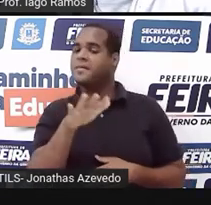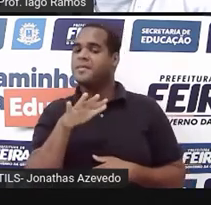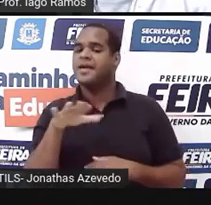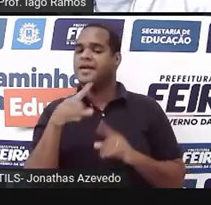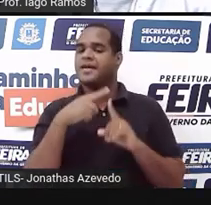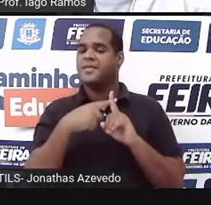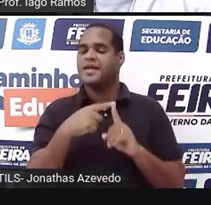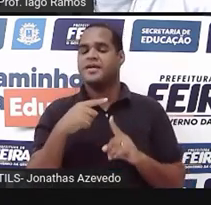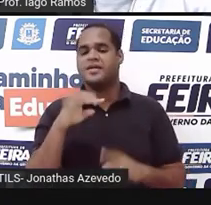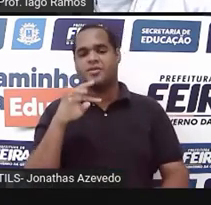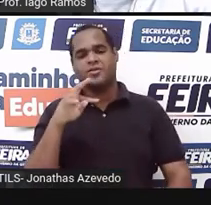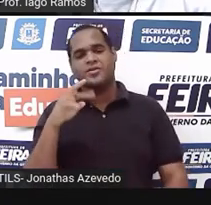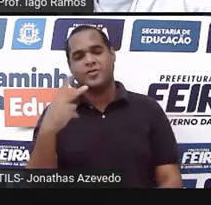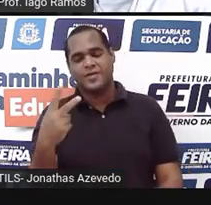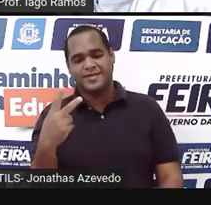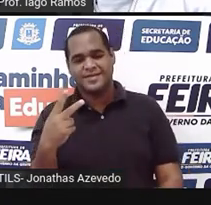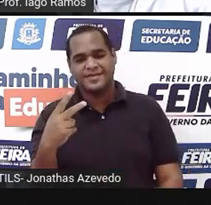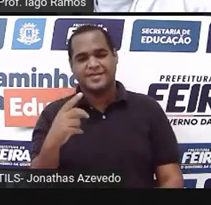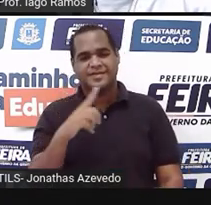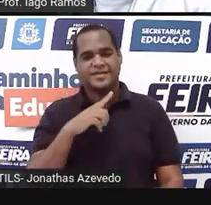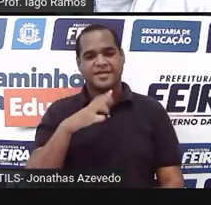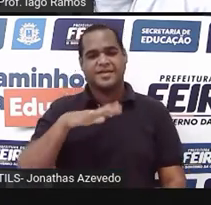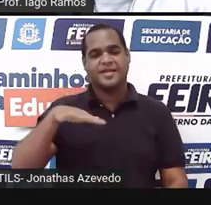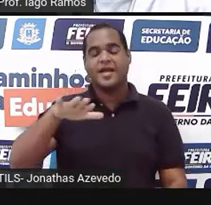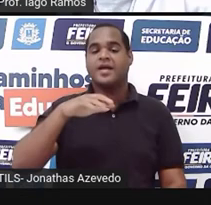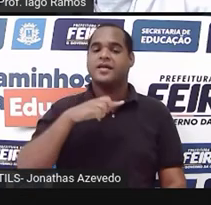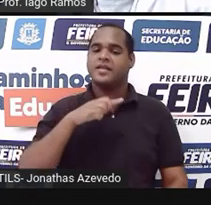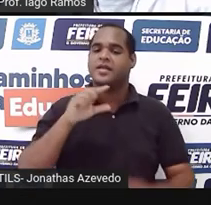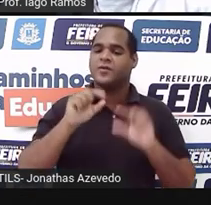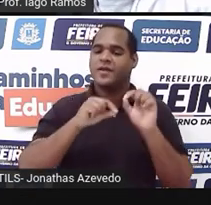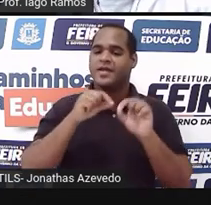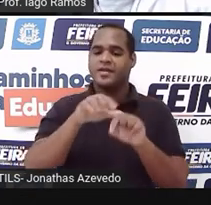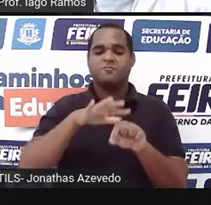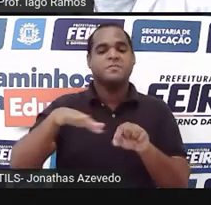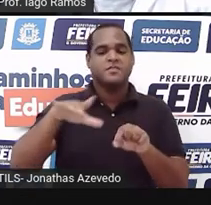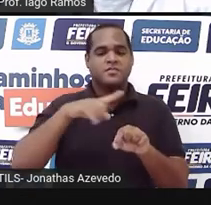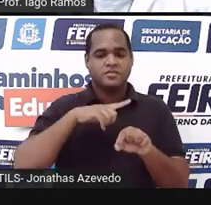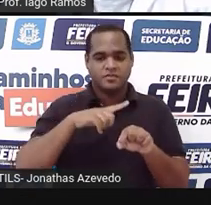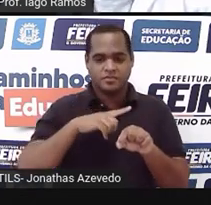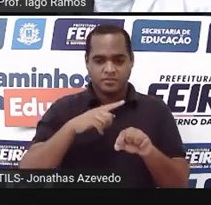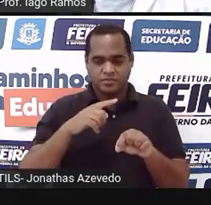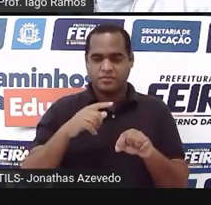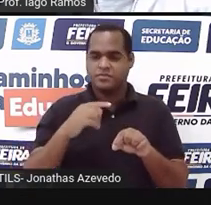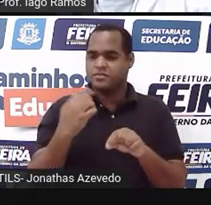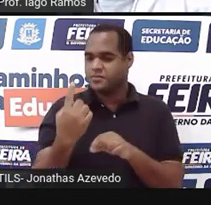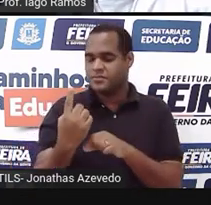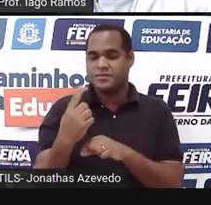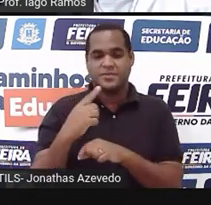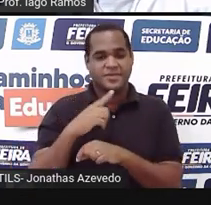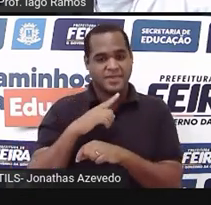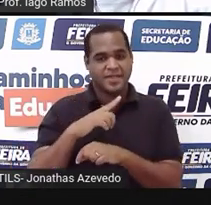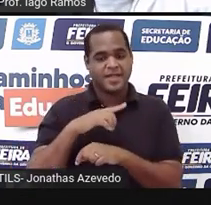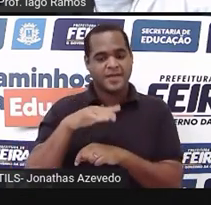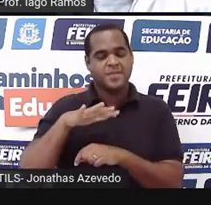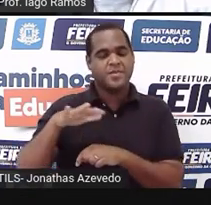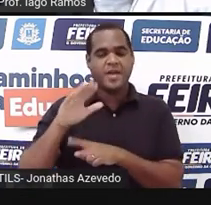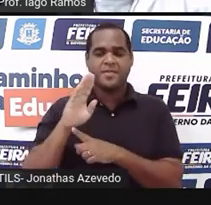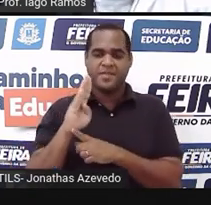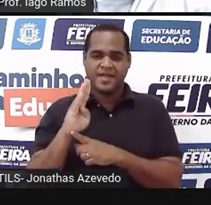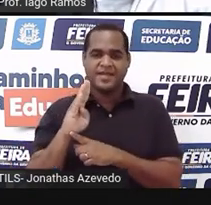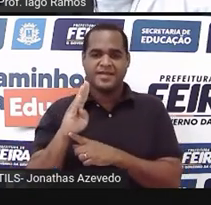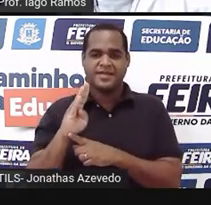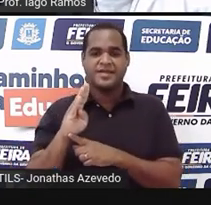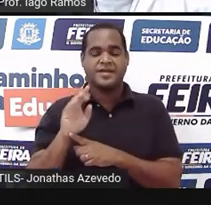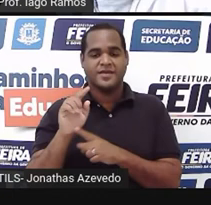triângulo dois isso que eu tô circulando é a área do triângulo porque é a base de maiúsculo vezes